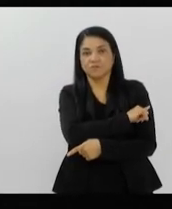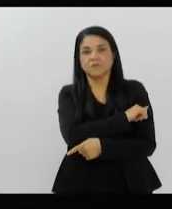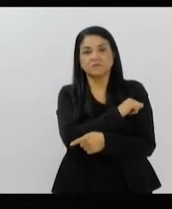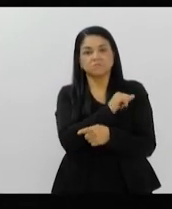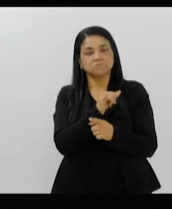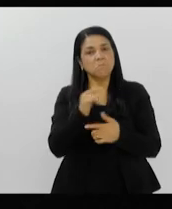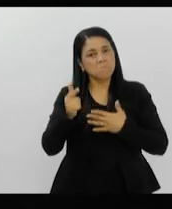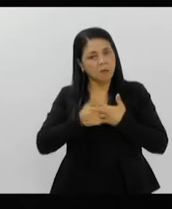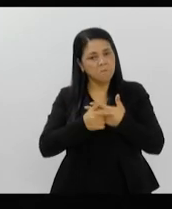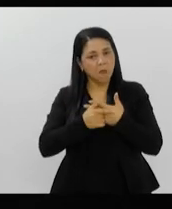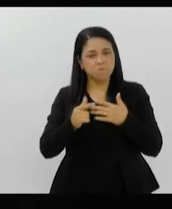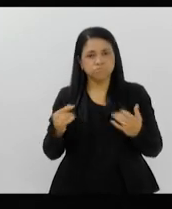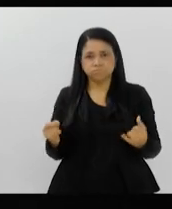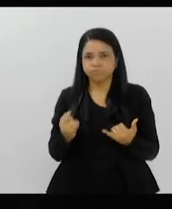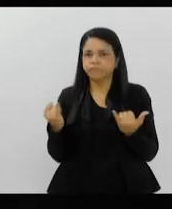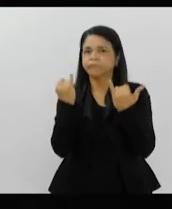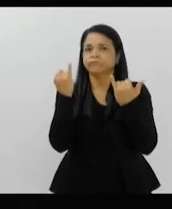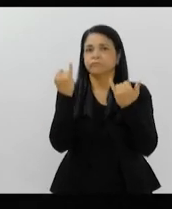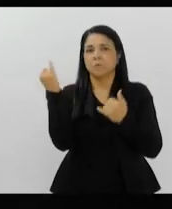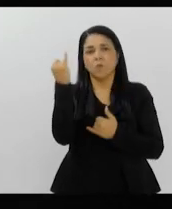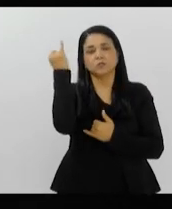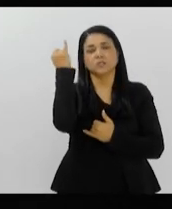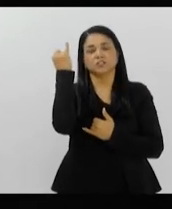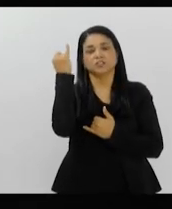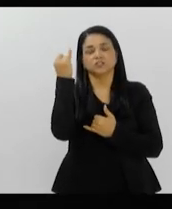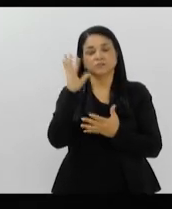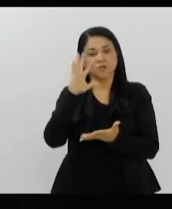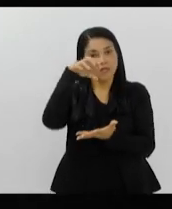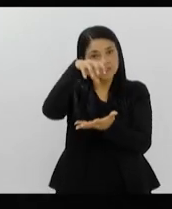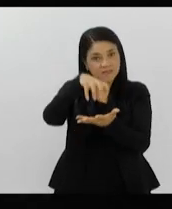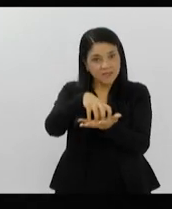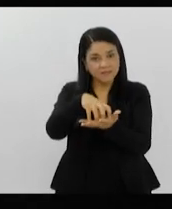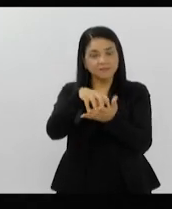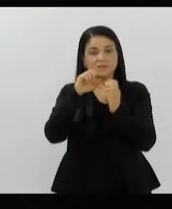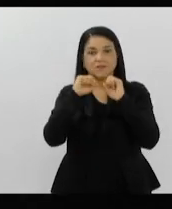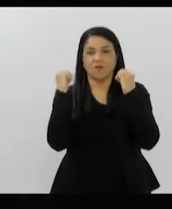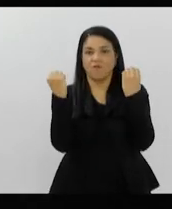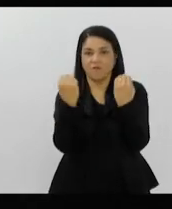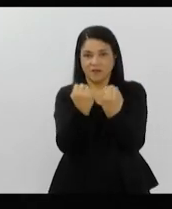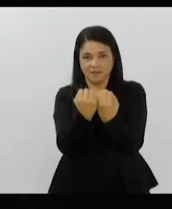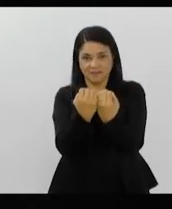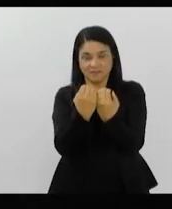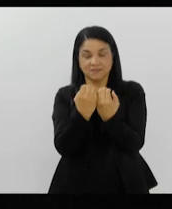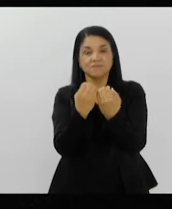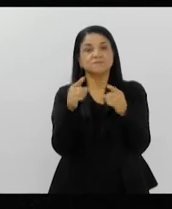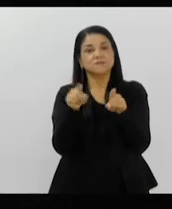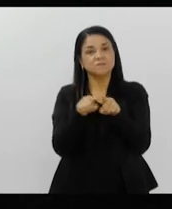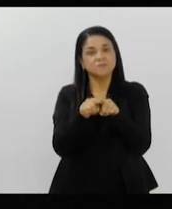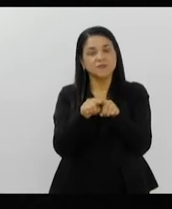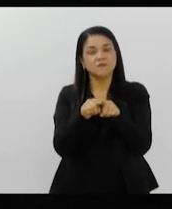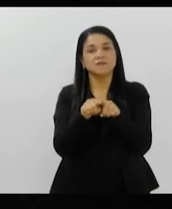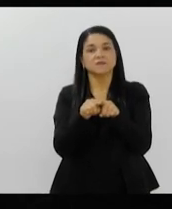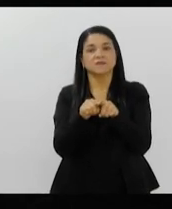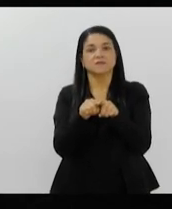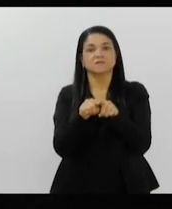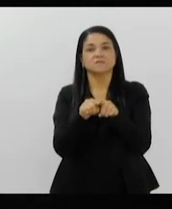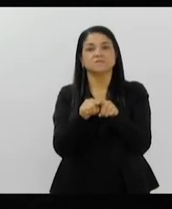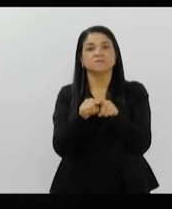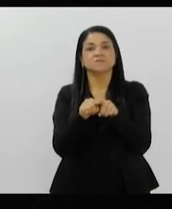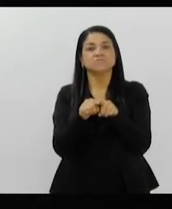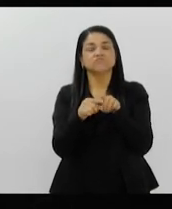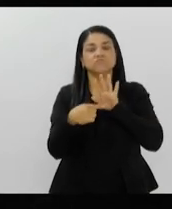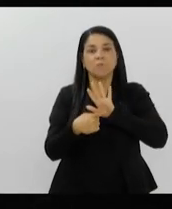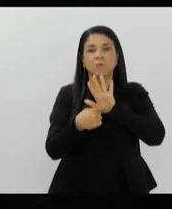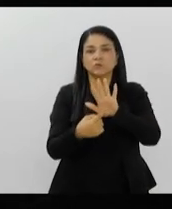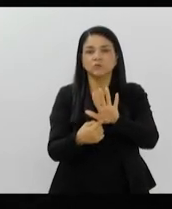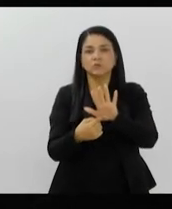grande papel, não apenas ao sediar a nossa Conferência Nacional, mas como com aquilo que tudo